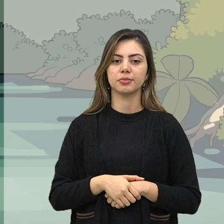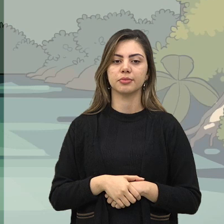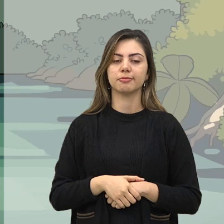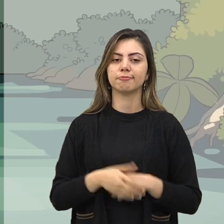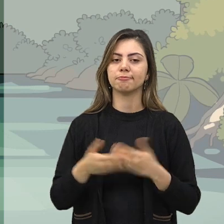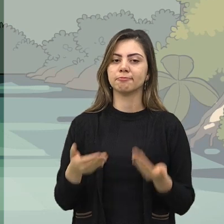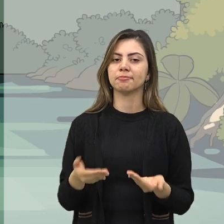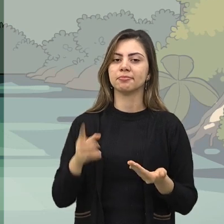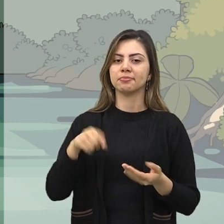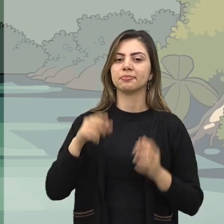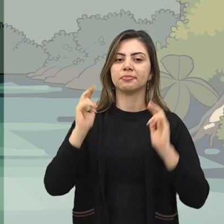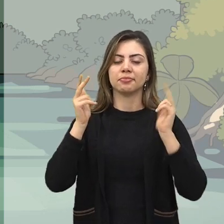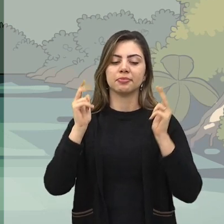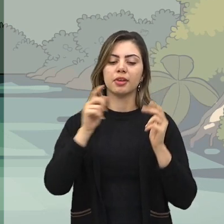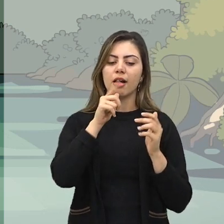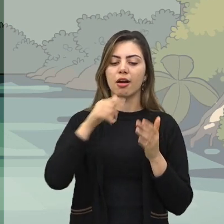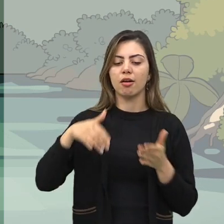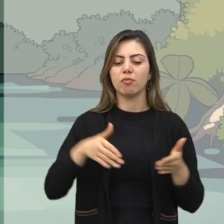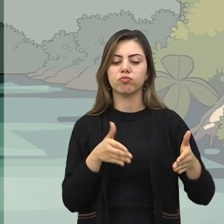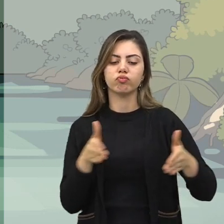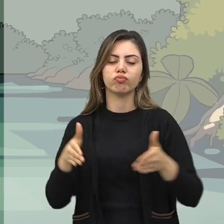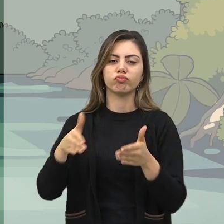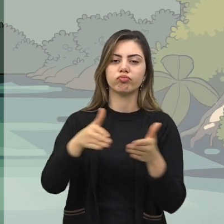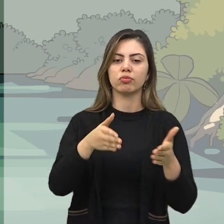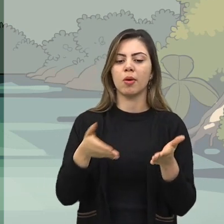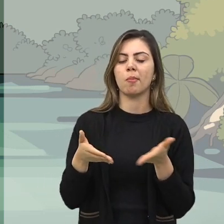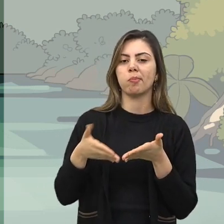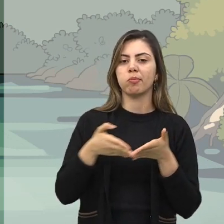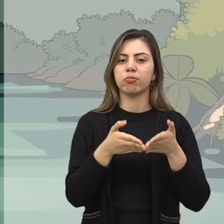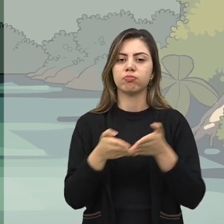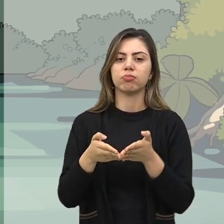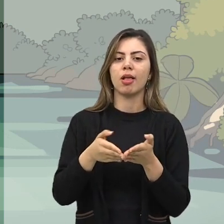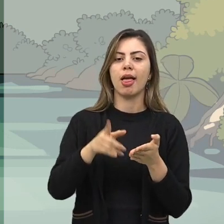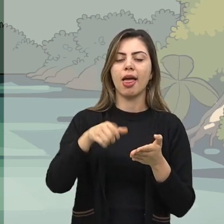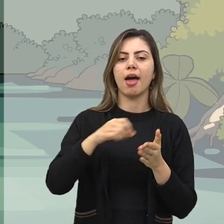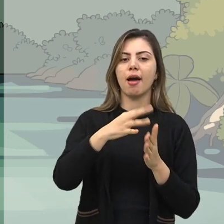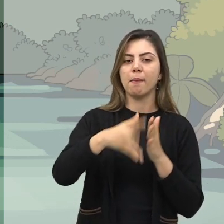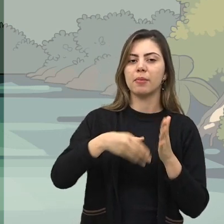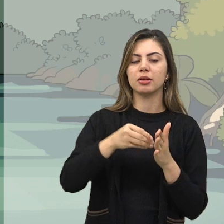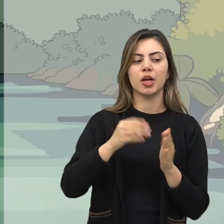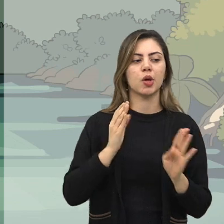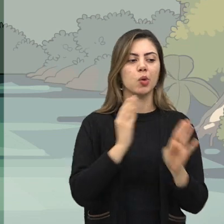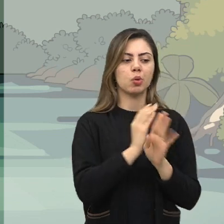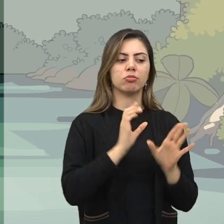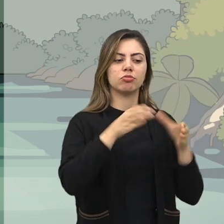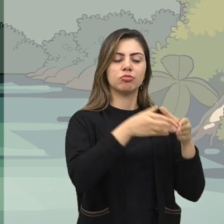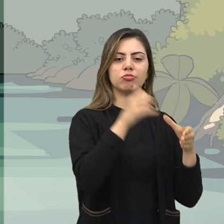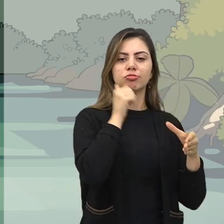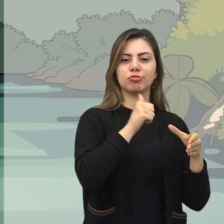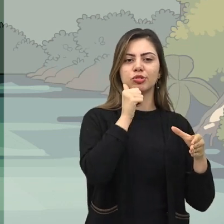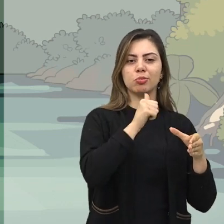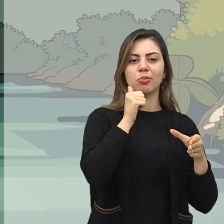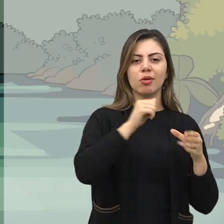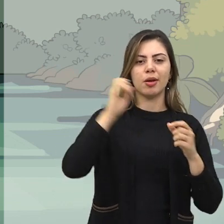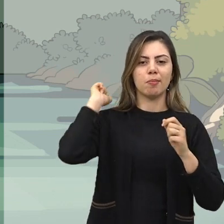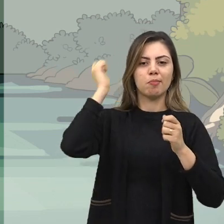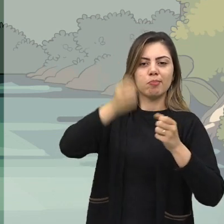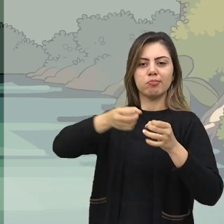A aventura no Rio das Amazonas. Encontro com as guerreiras lendárias.